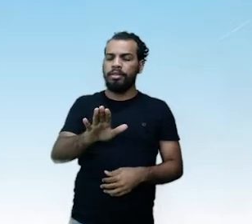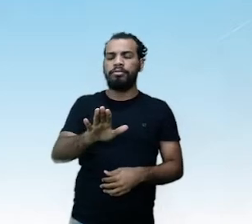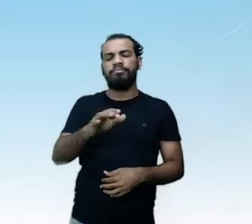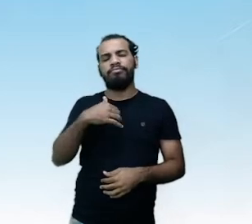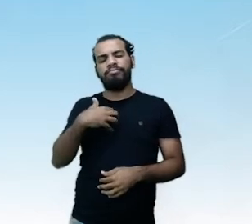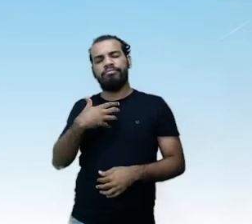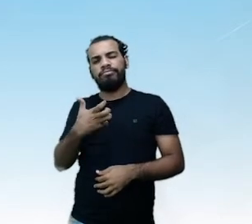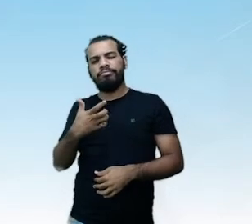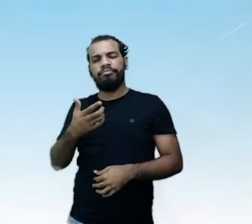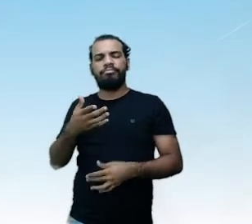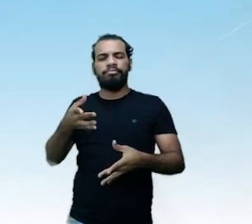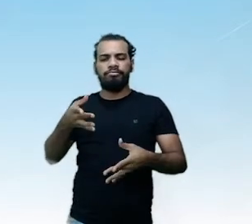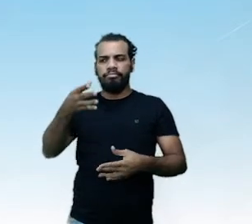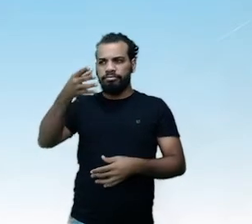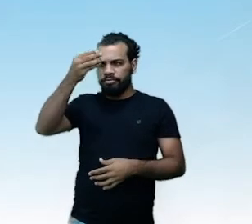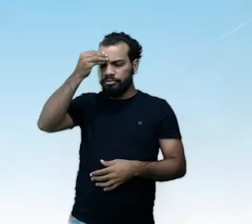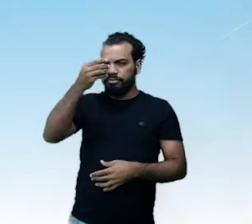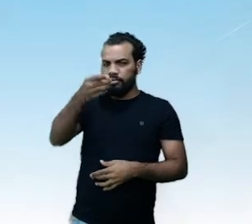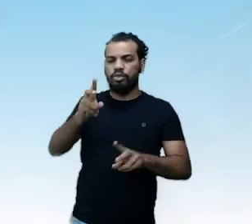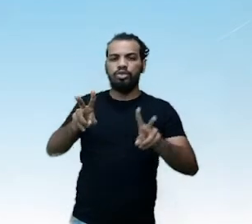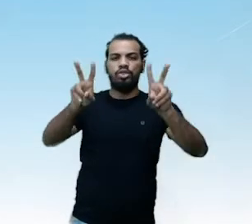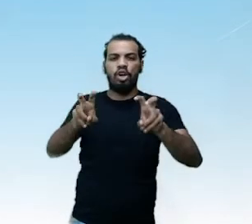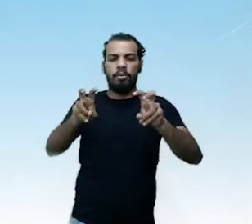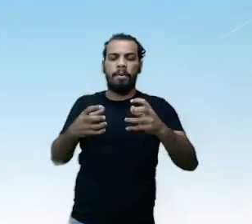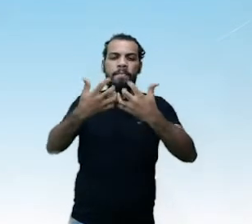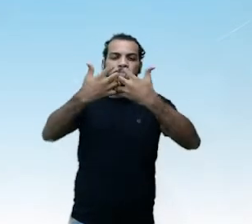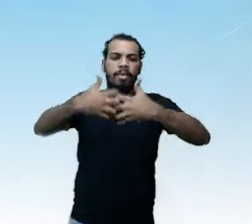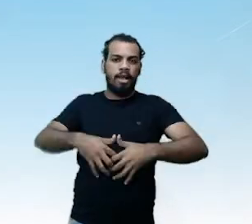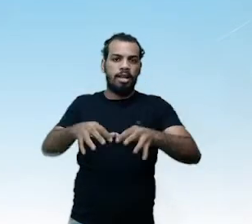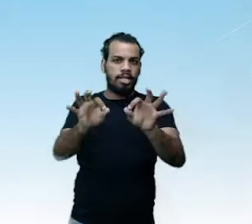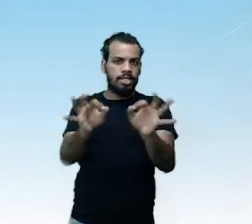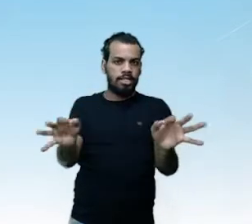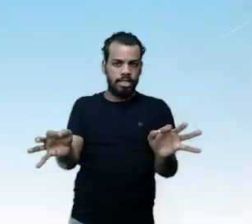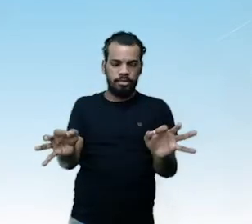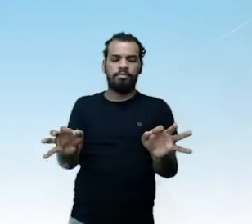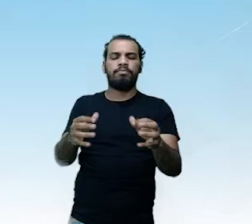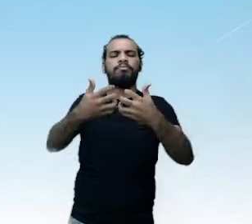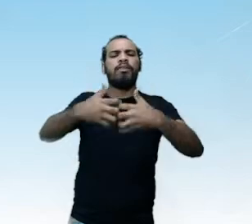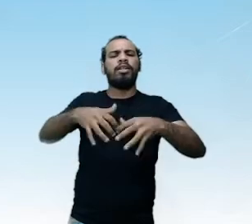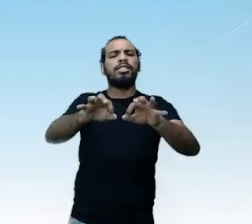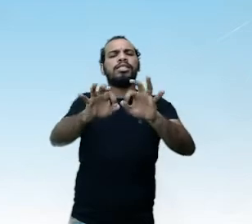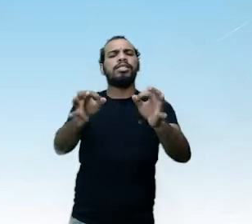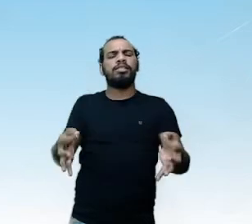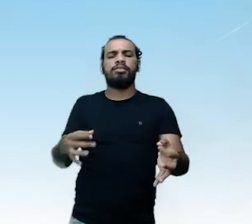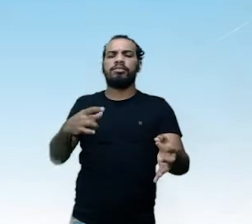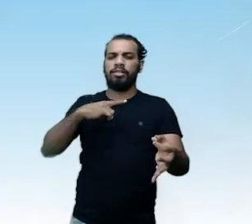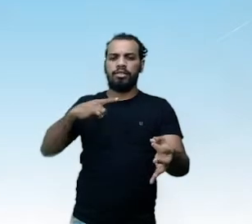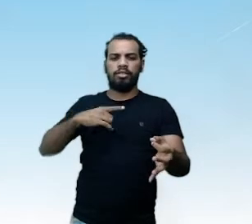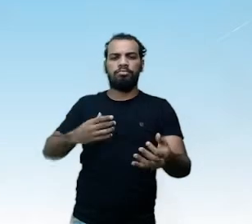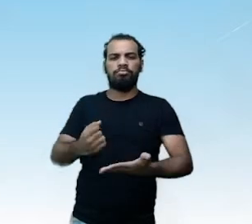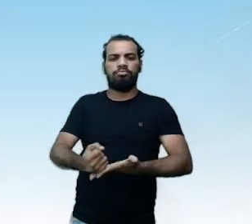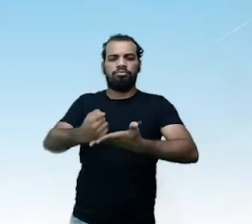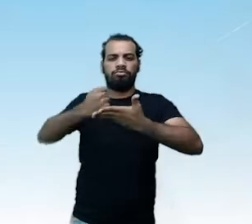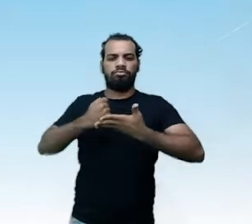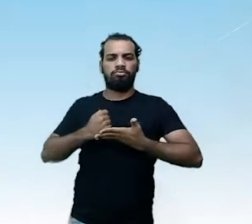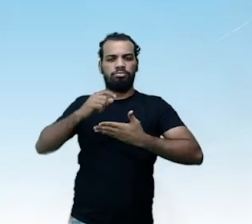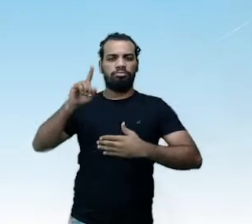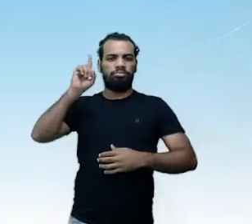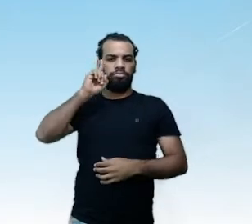eu quis frisar bem a questão das máquinas simples. As máquinas simples, elas estão para nos